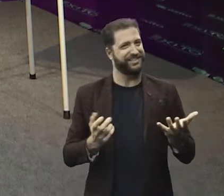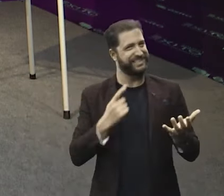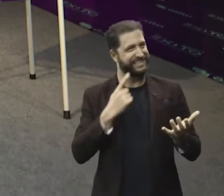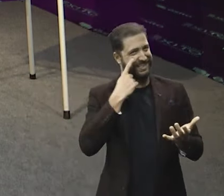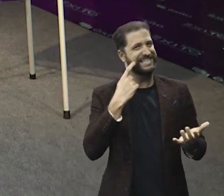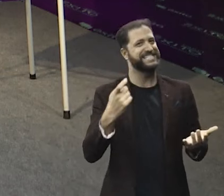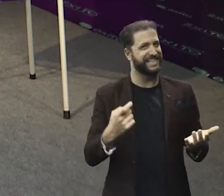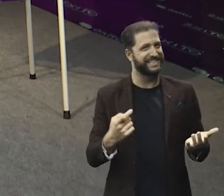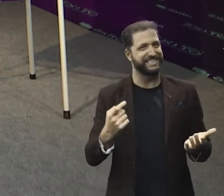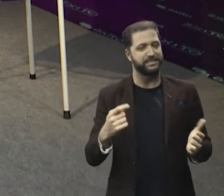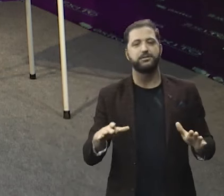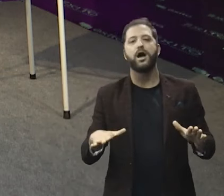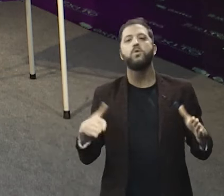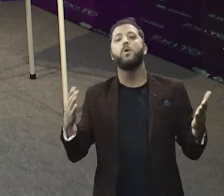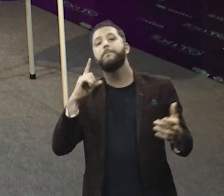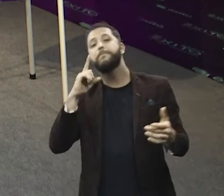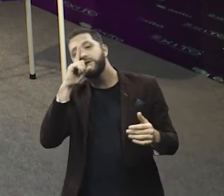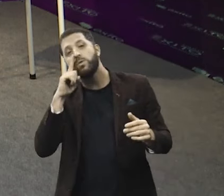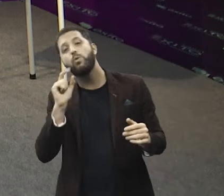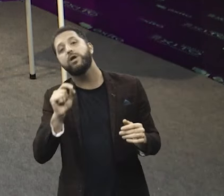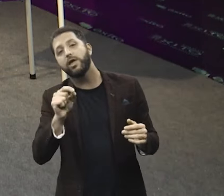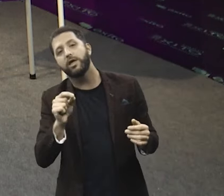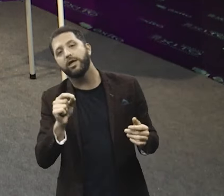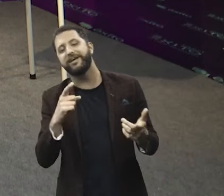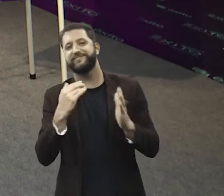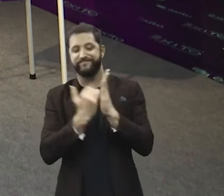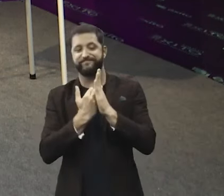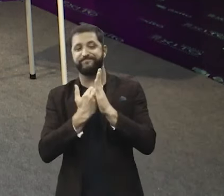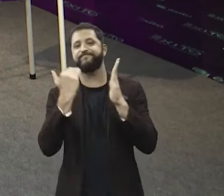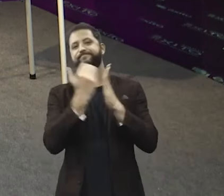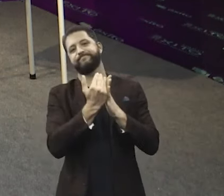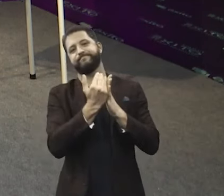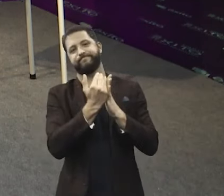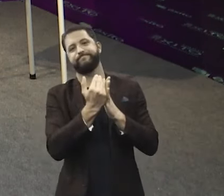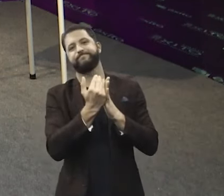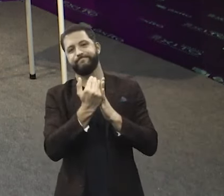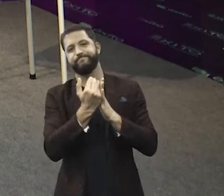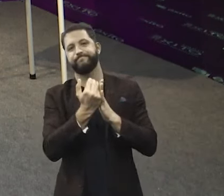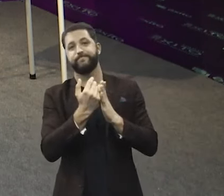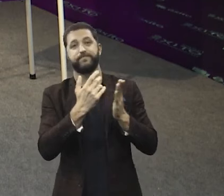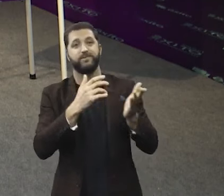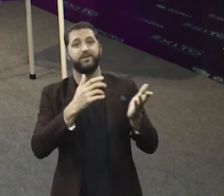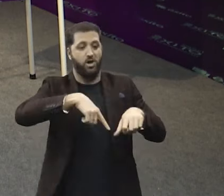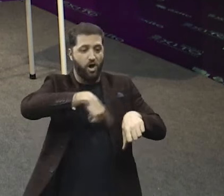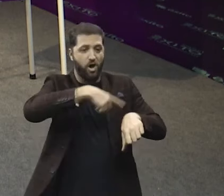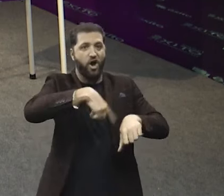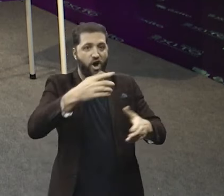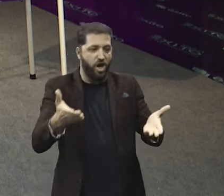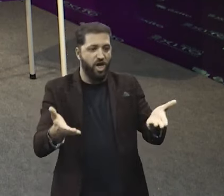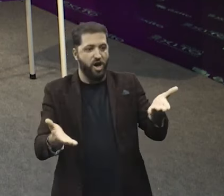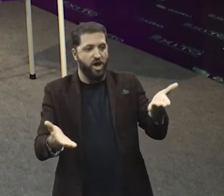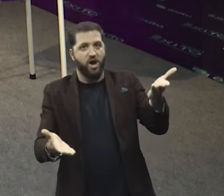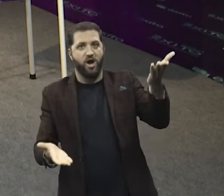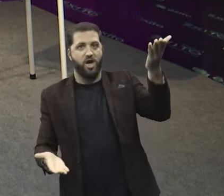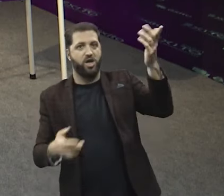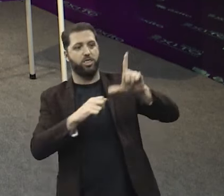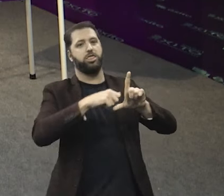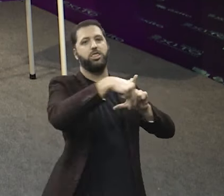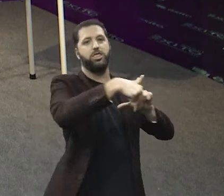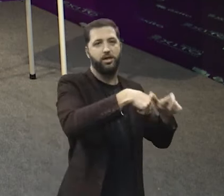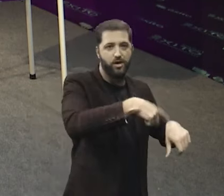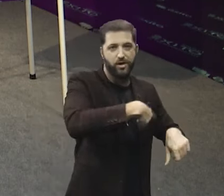perigos os perigos é o excesso O perigo é você fugir da sua realidade humana O perigo é